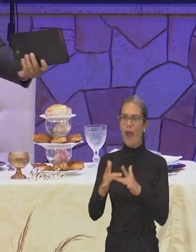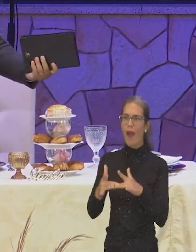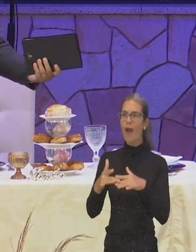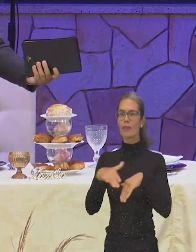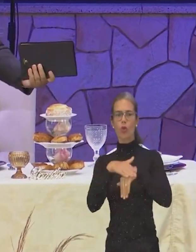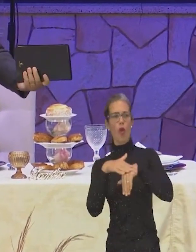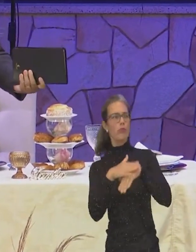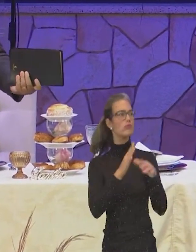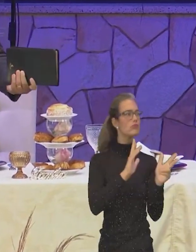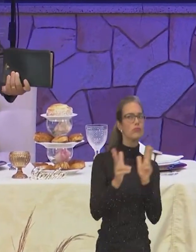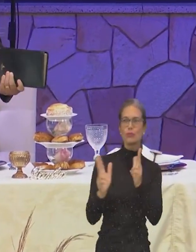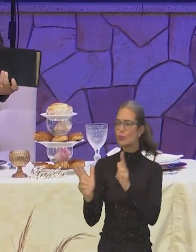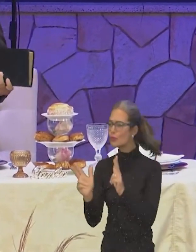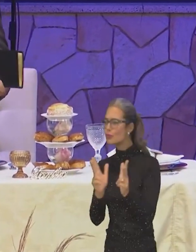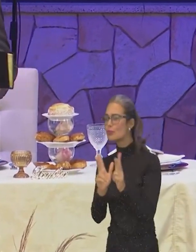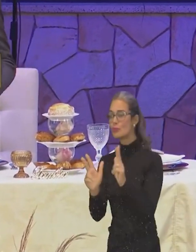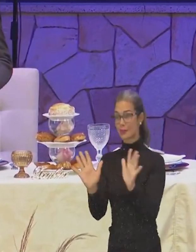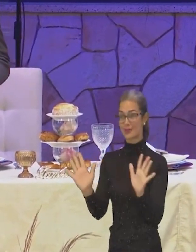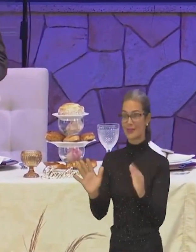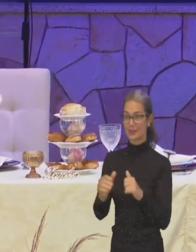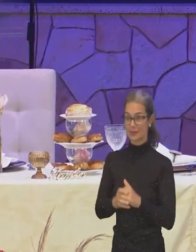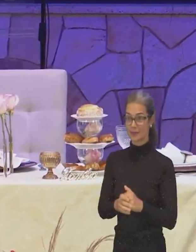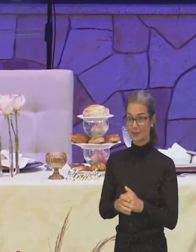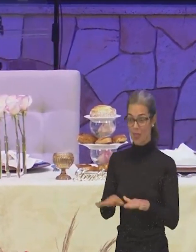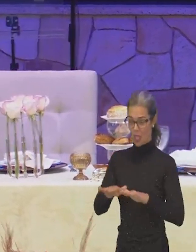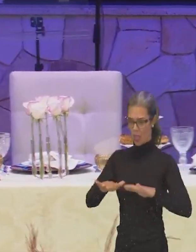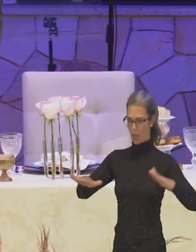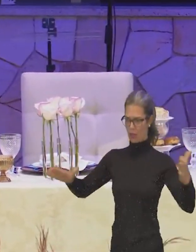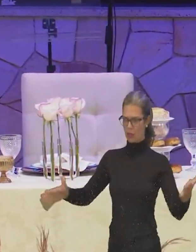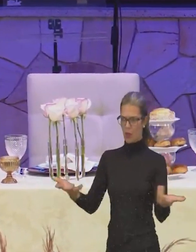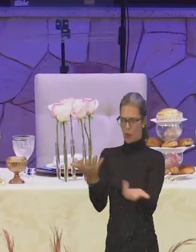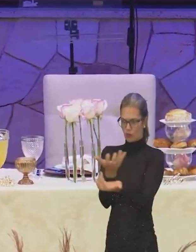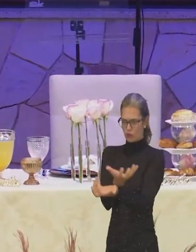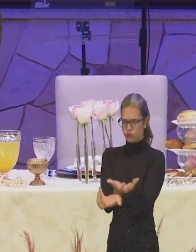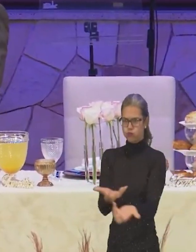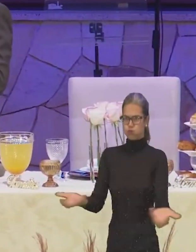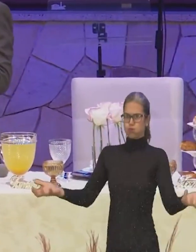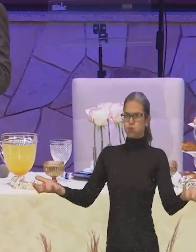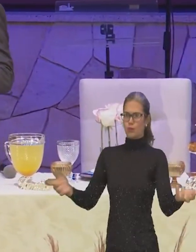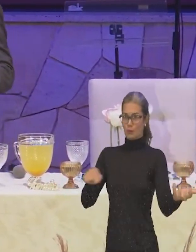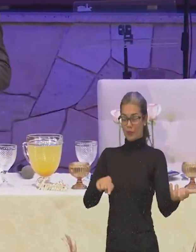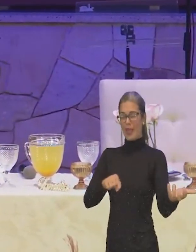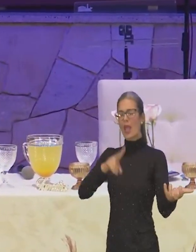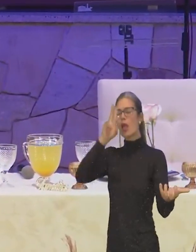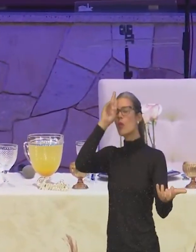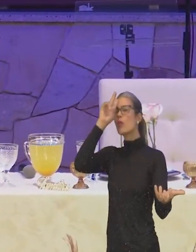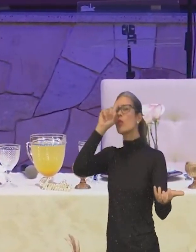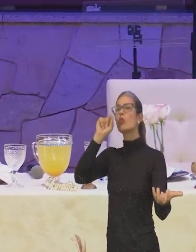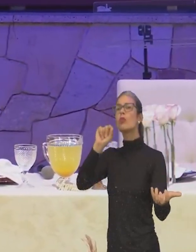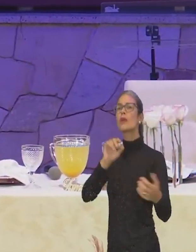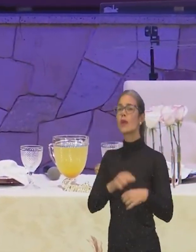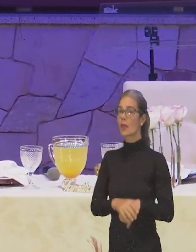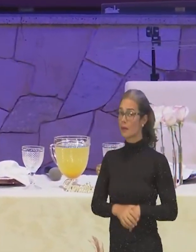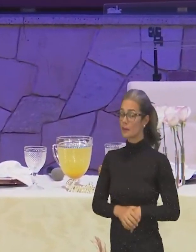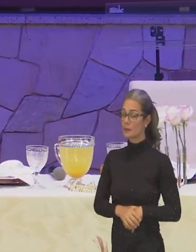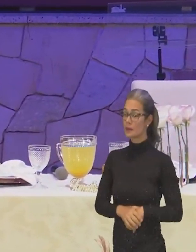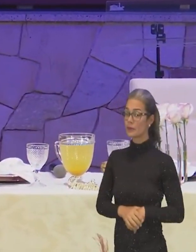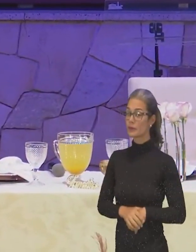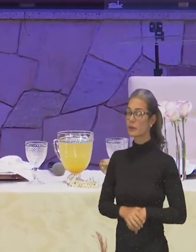Quando a gente lembra da mesa cheia de comida, eu lembro que foi através de algumas